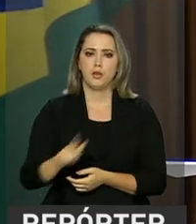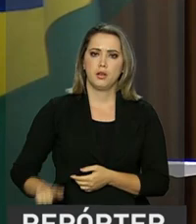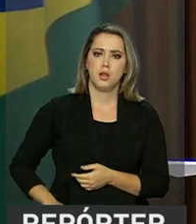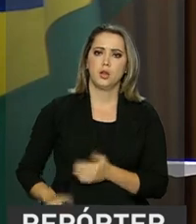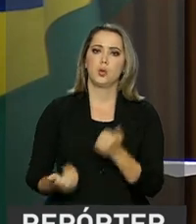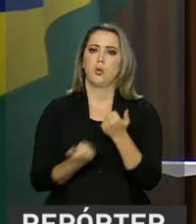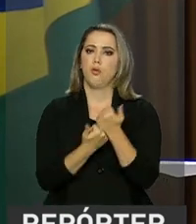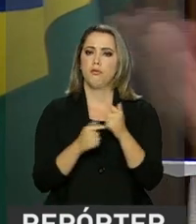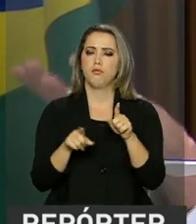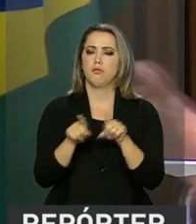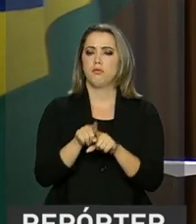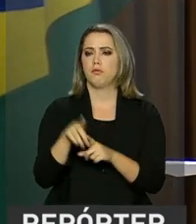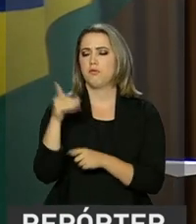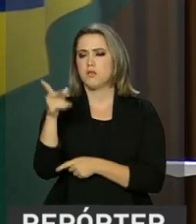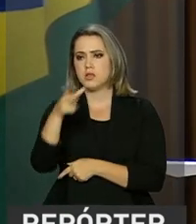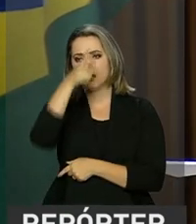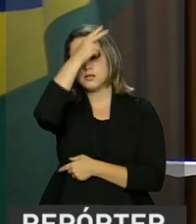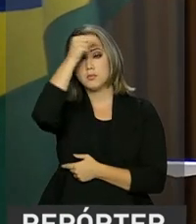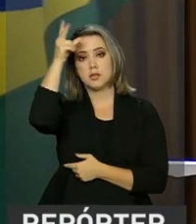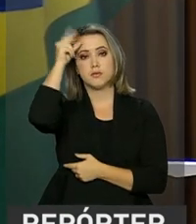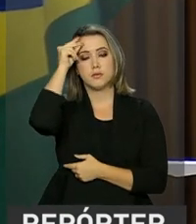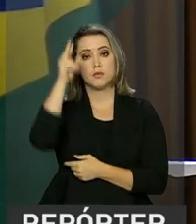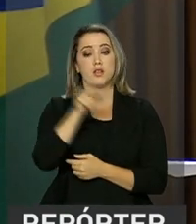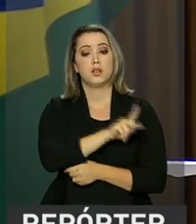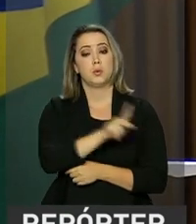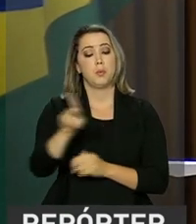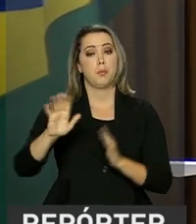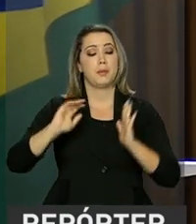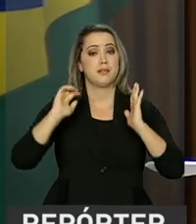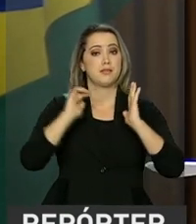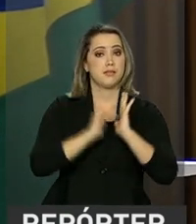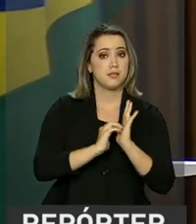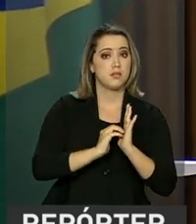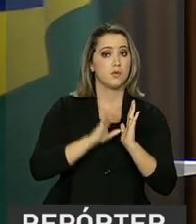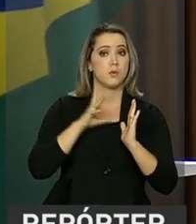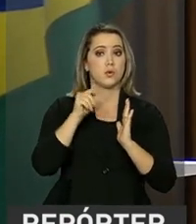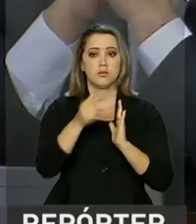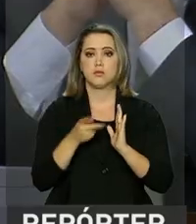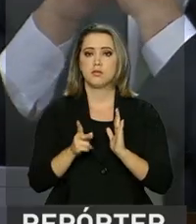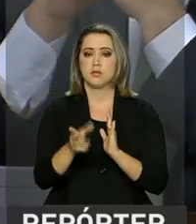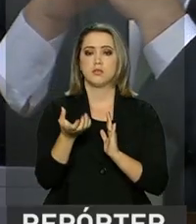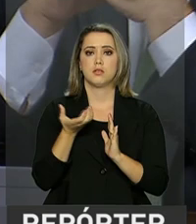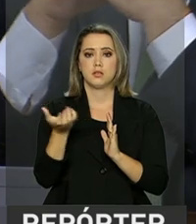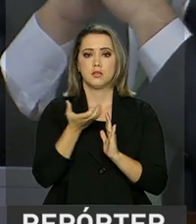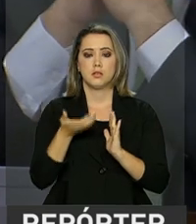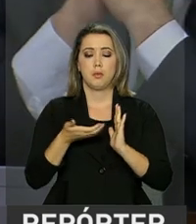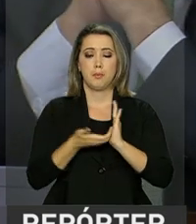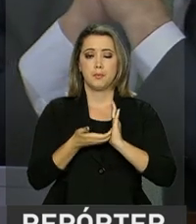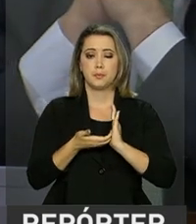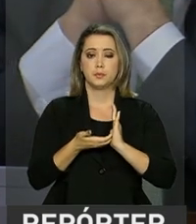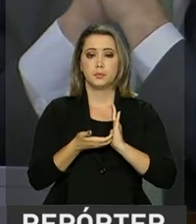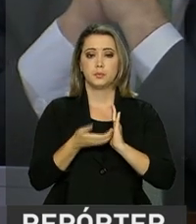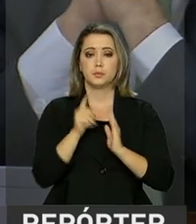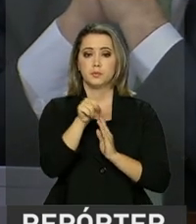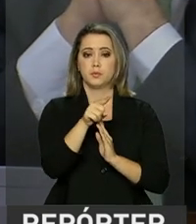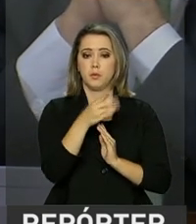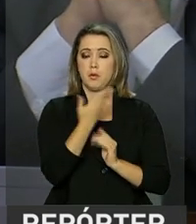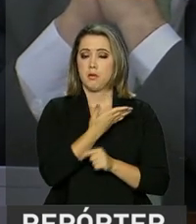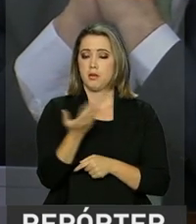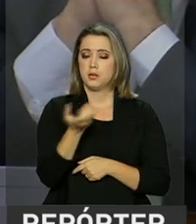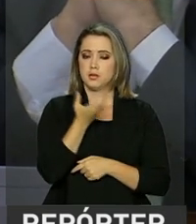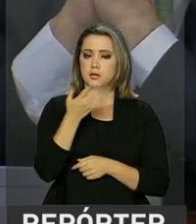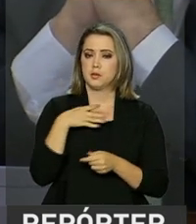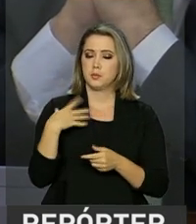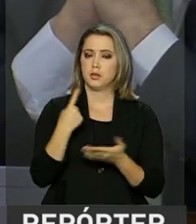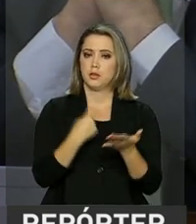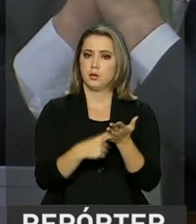as autoridades com o Presidente Rodrigo Maia que a todo momento cobra ações no Rio de Janeiro não é nós vamos começar eh